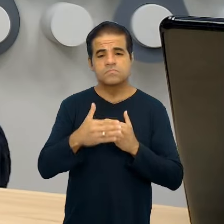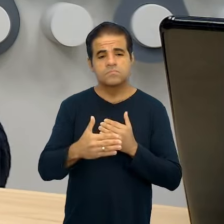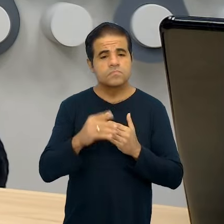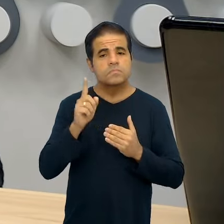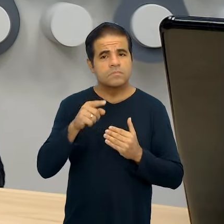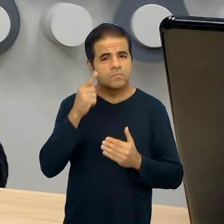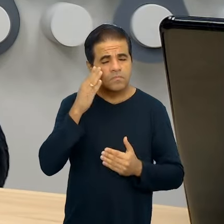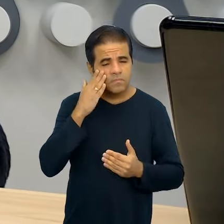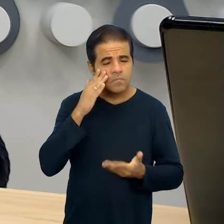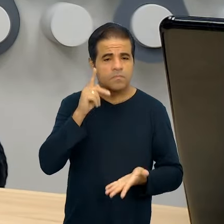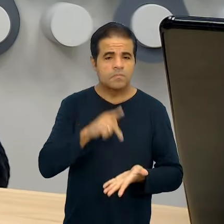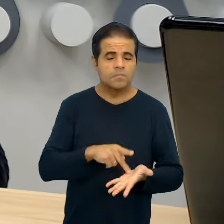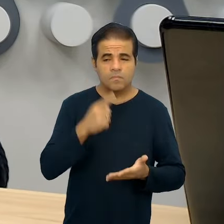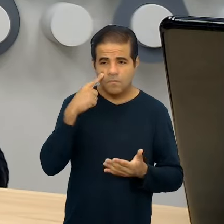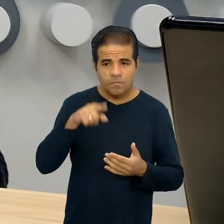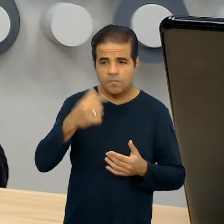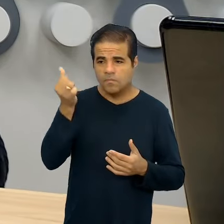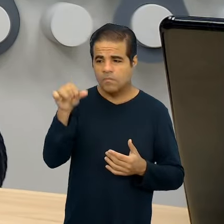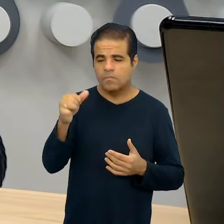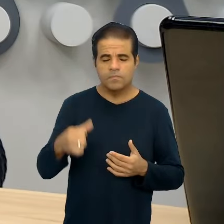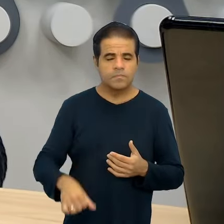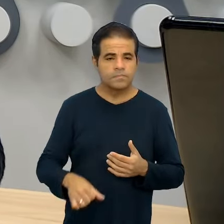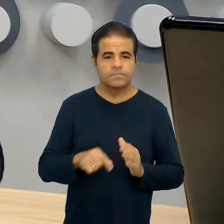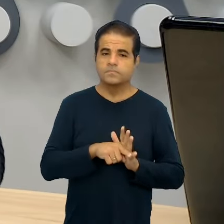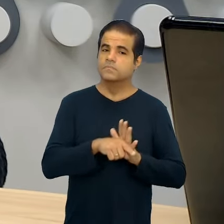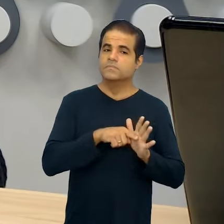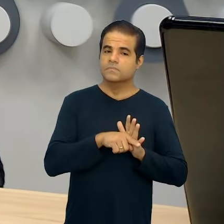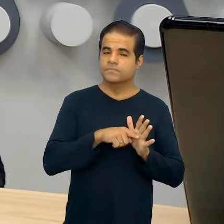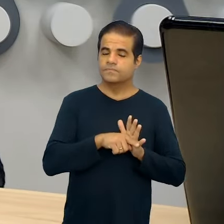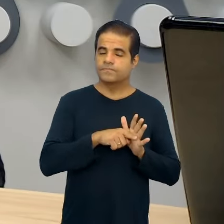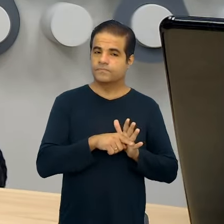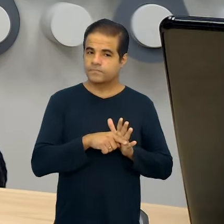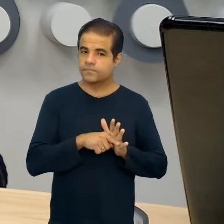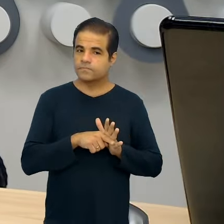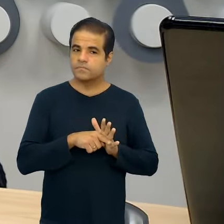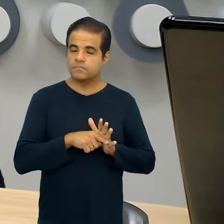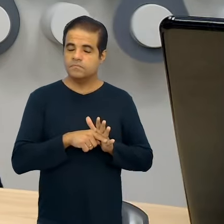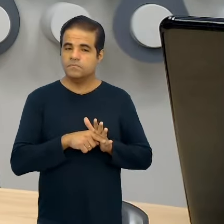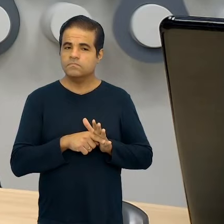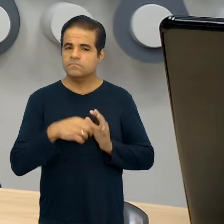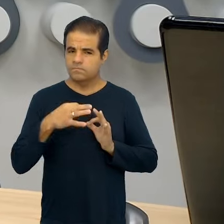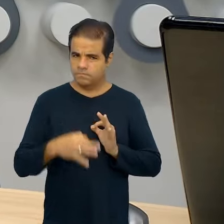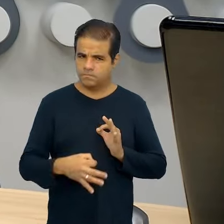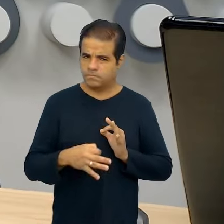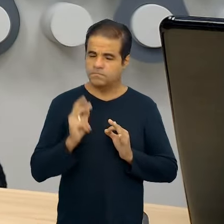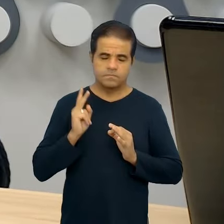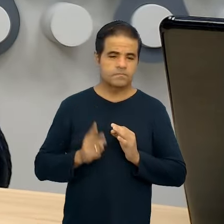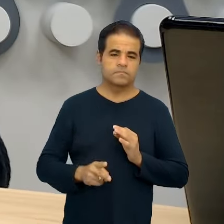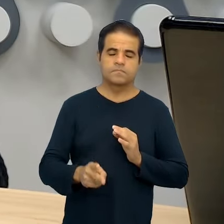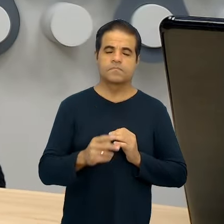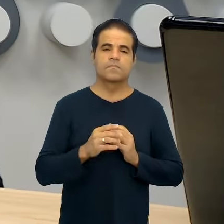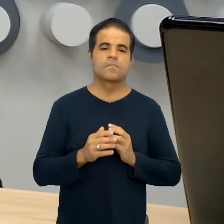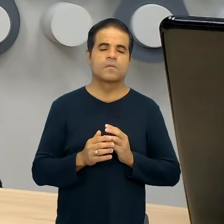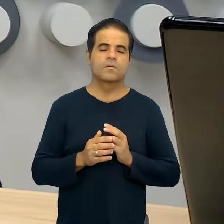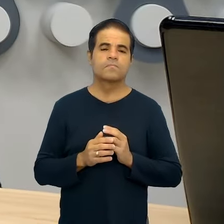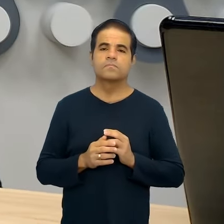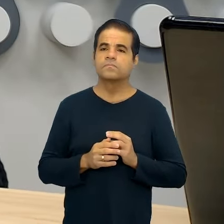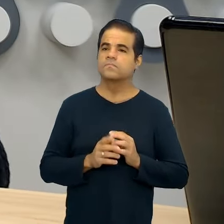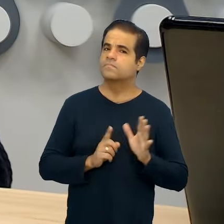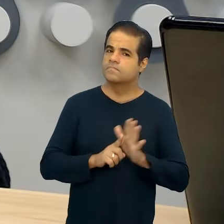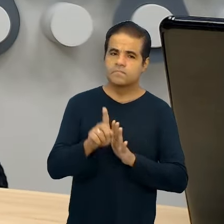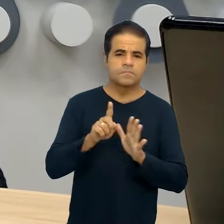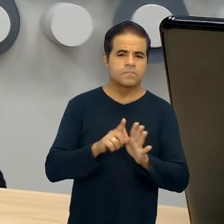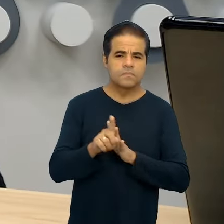Então, sempre avaliar a fonte de pesquisa, fontes fidedignas, né? Sempre.